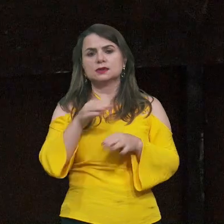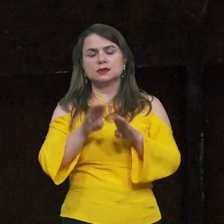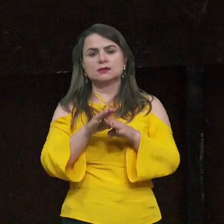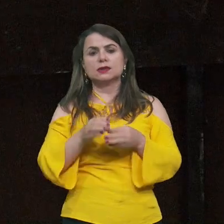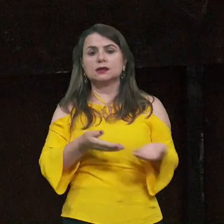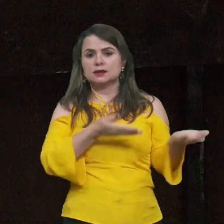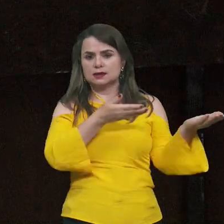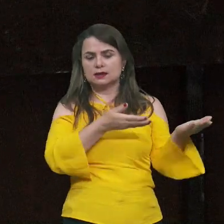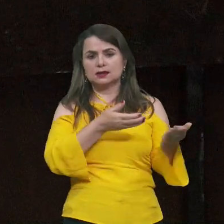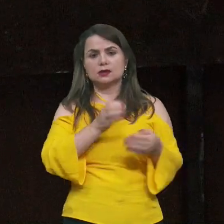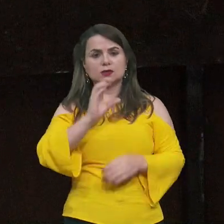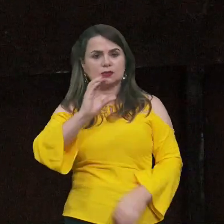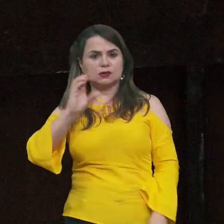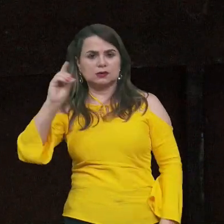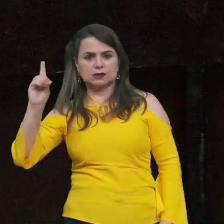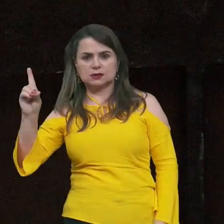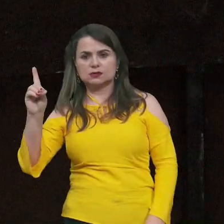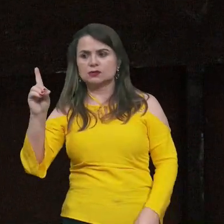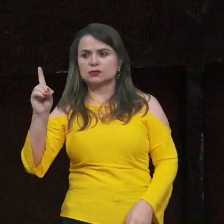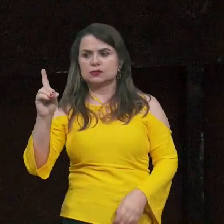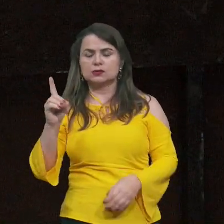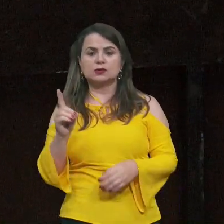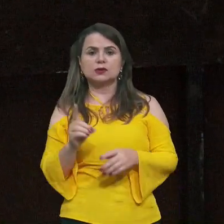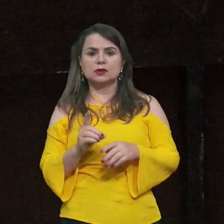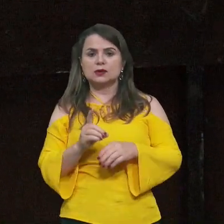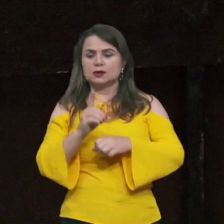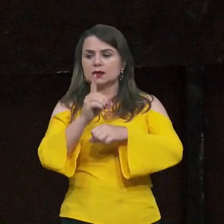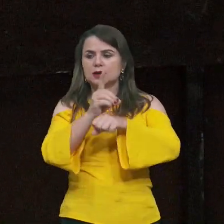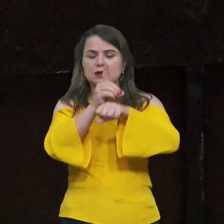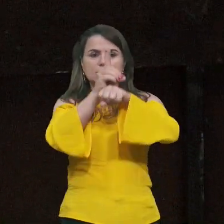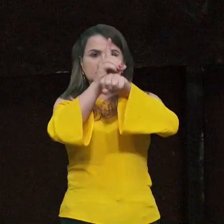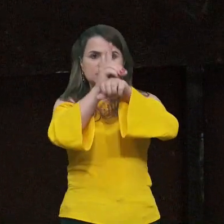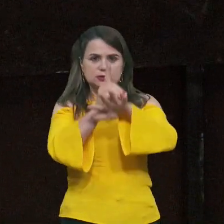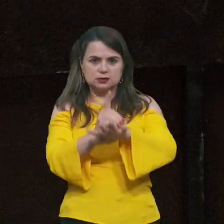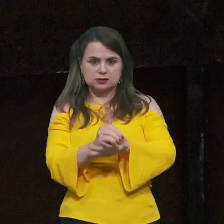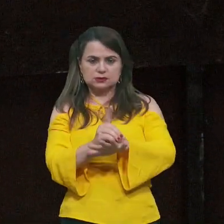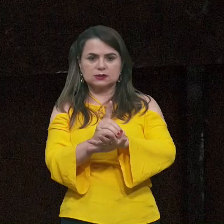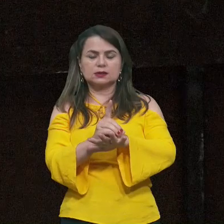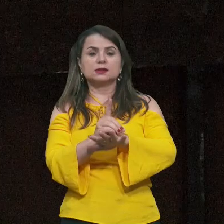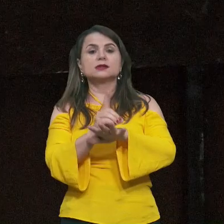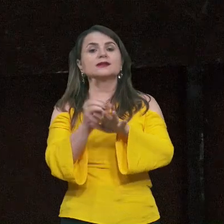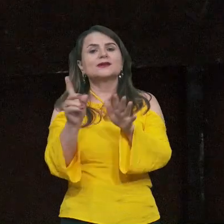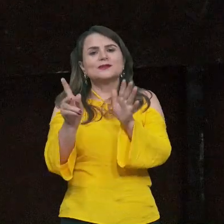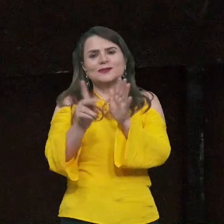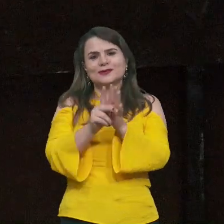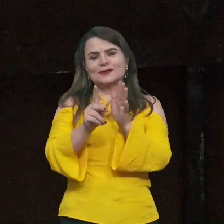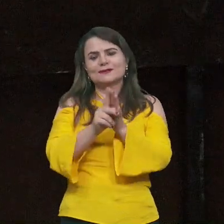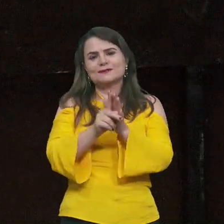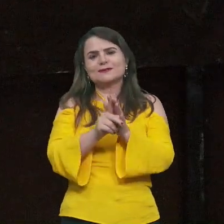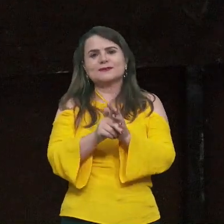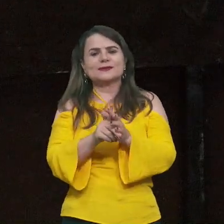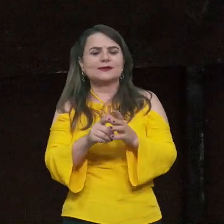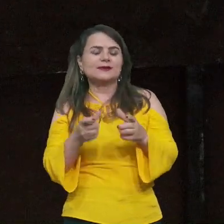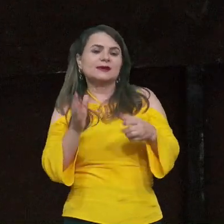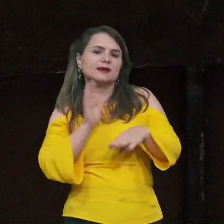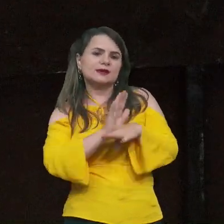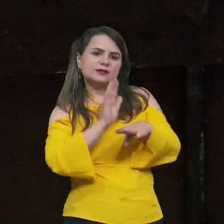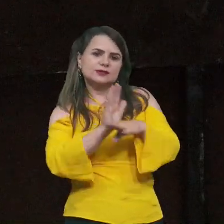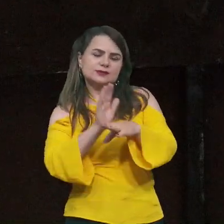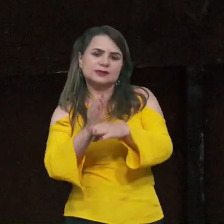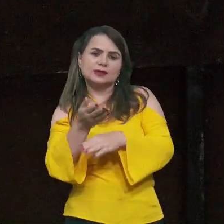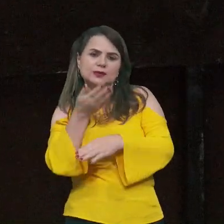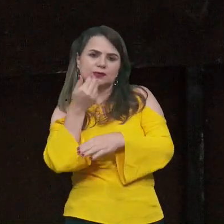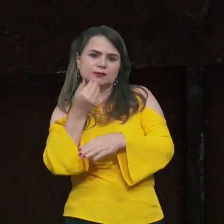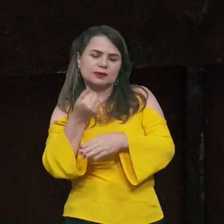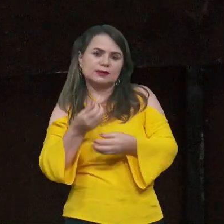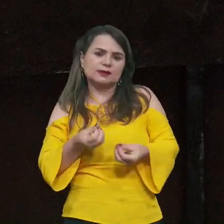coordenadora diocesana do Grupo de Casais do Bom Pastor. Atualmente, atua no projeto Marmitas Solidárias e atende